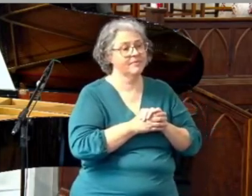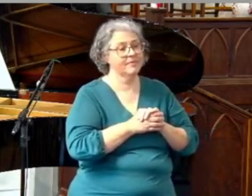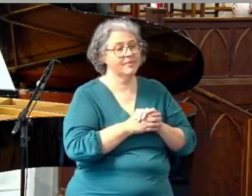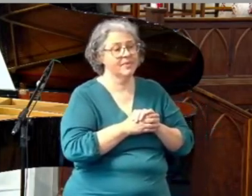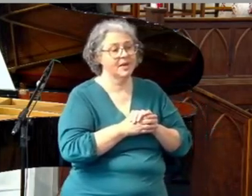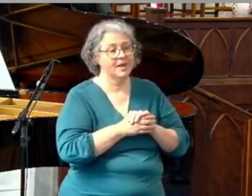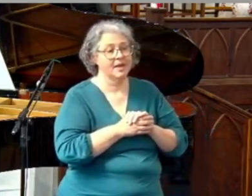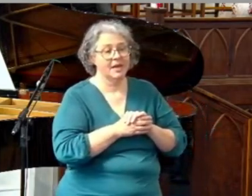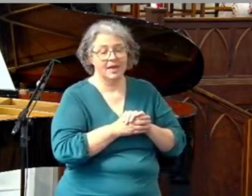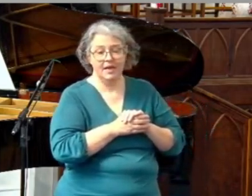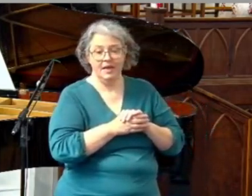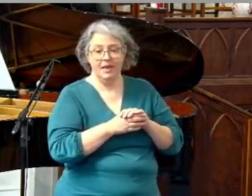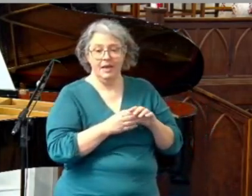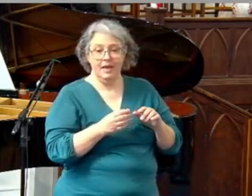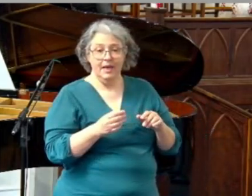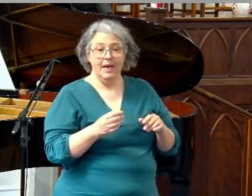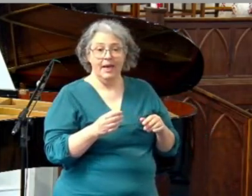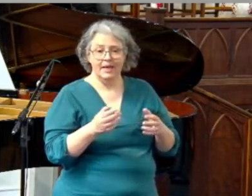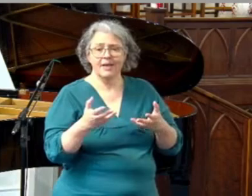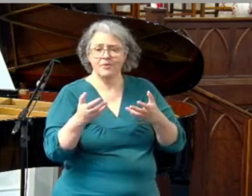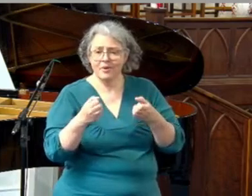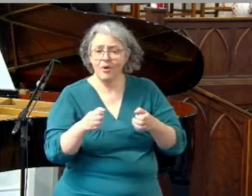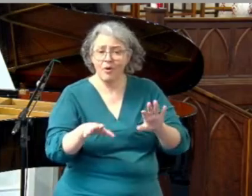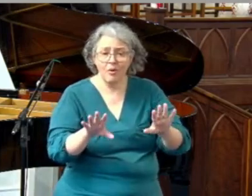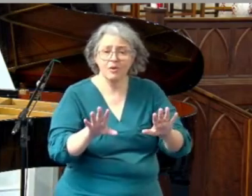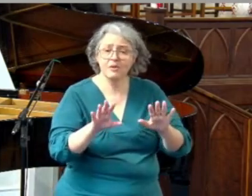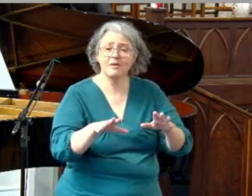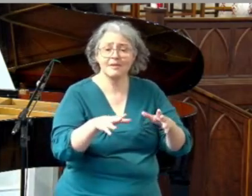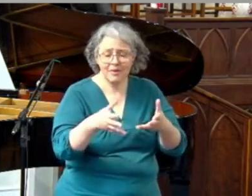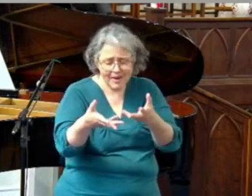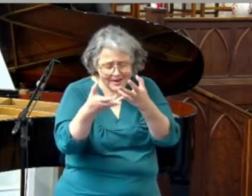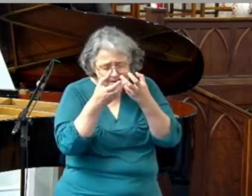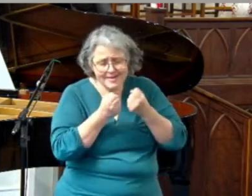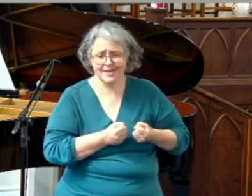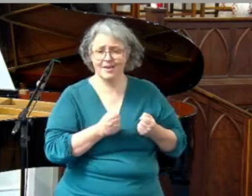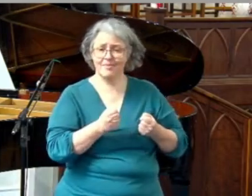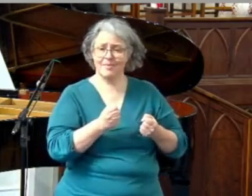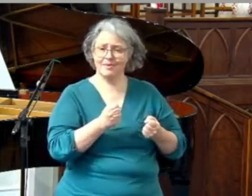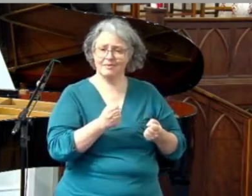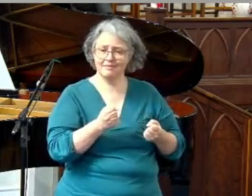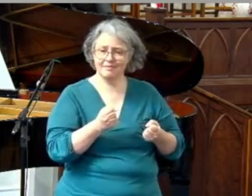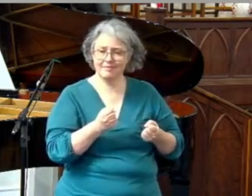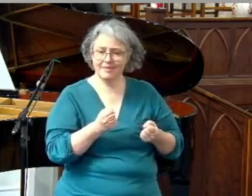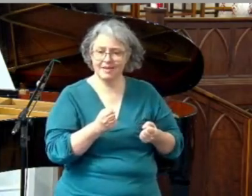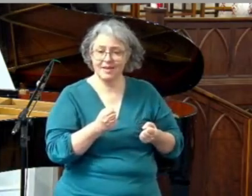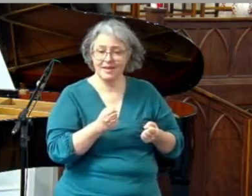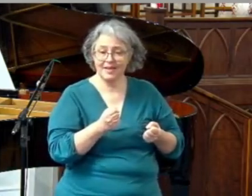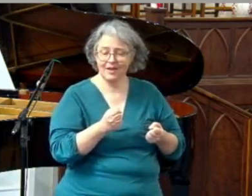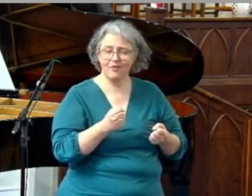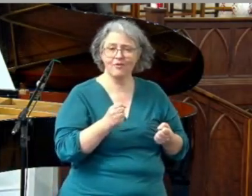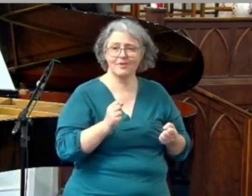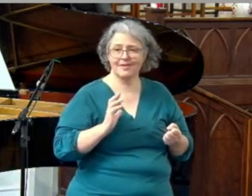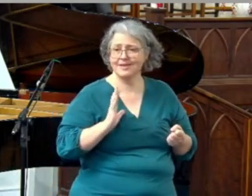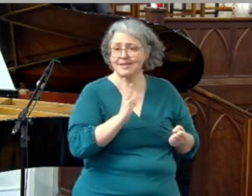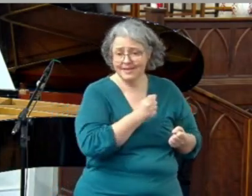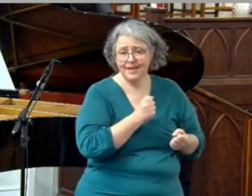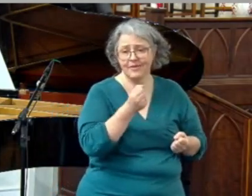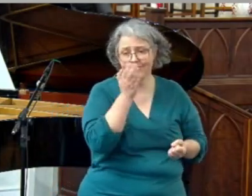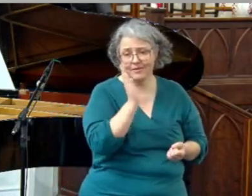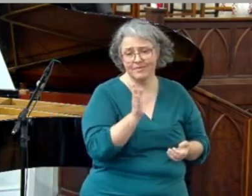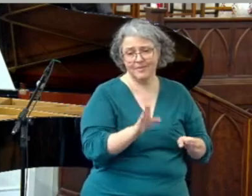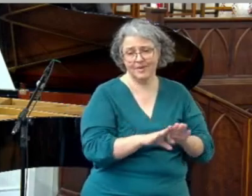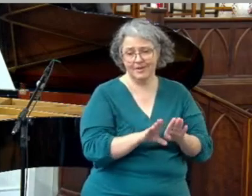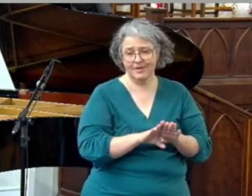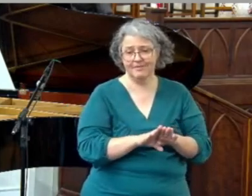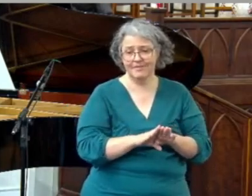3 coisas nós podemos aprender com esse texto. E o primeiro deles é o discernimento, o julgar sabiamente. O texto